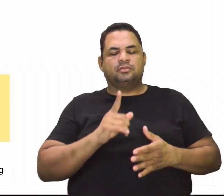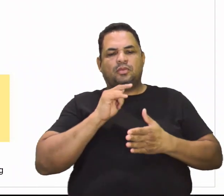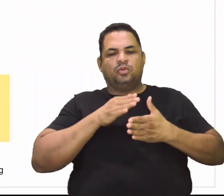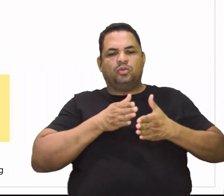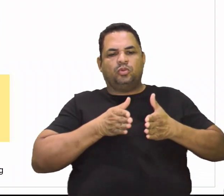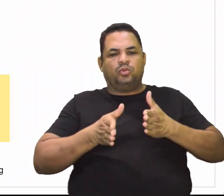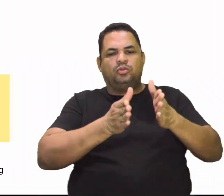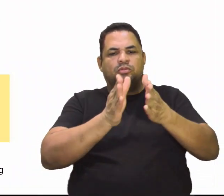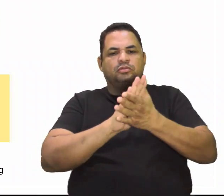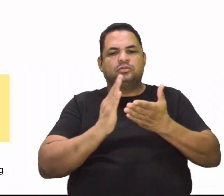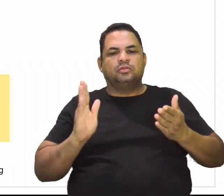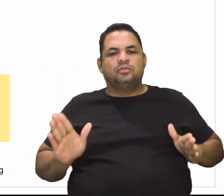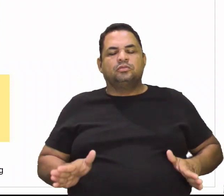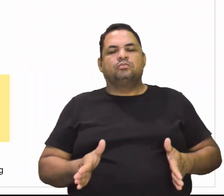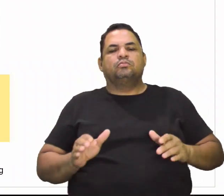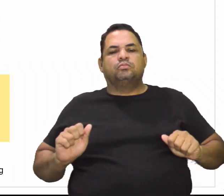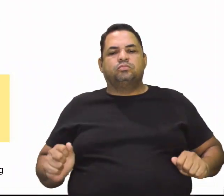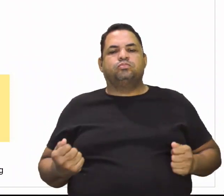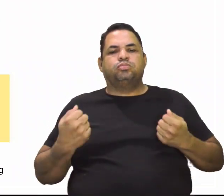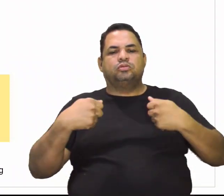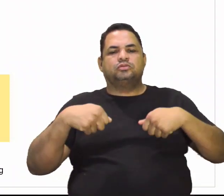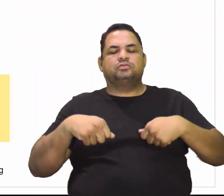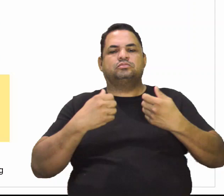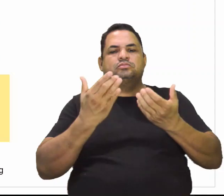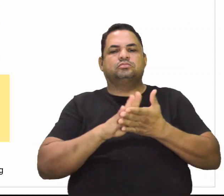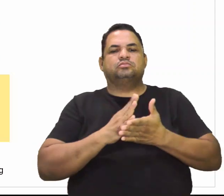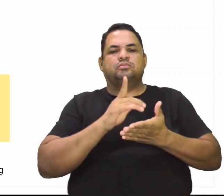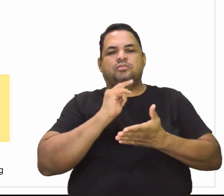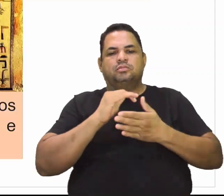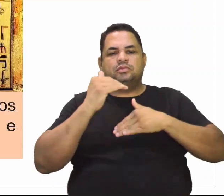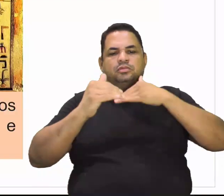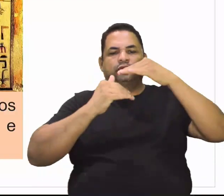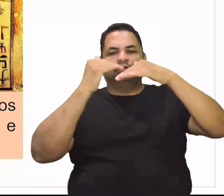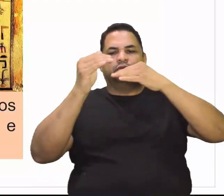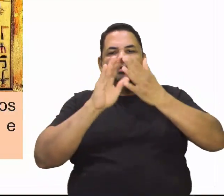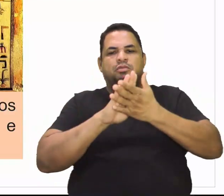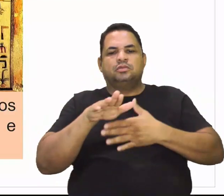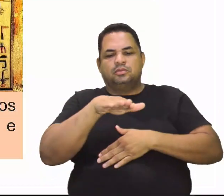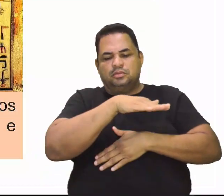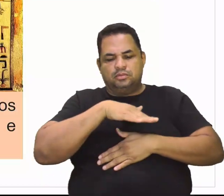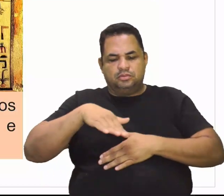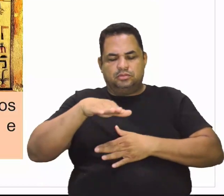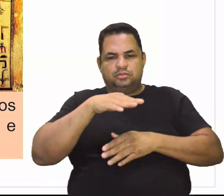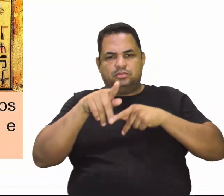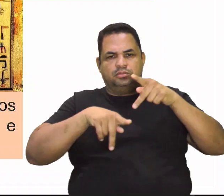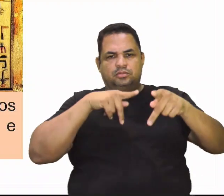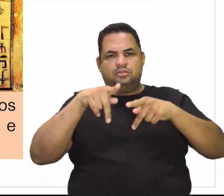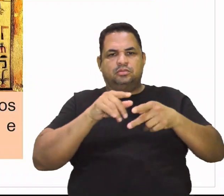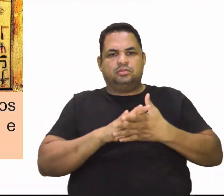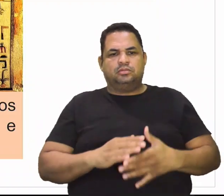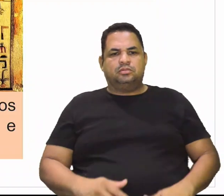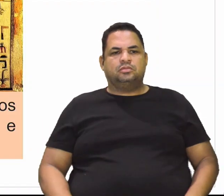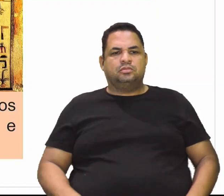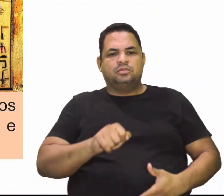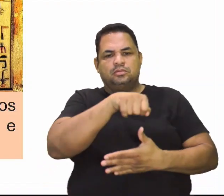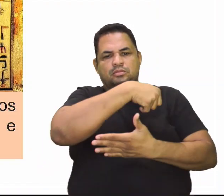a navegação, o comércio importante desse rio para o crescimento e consolidação desse povo. A escrita que se desenvolveu